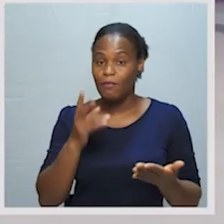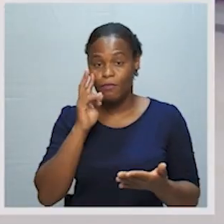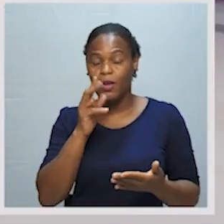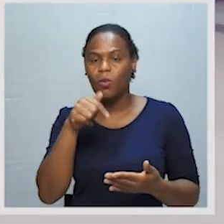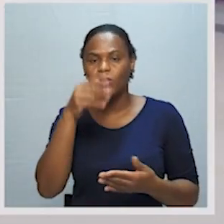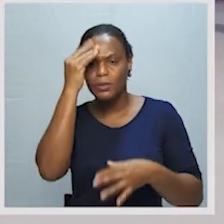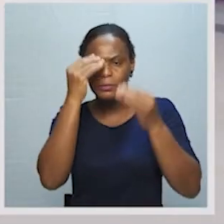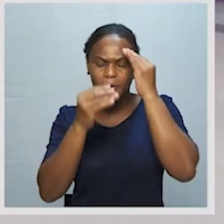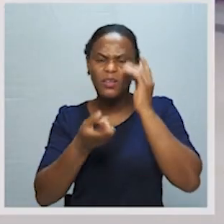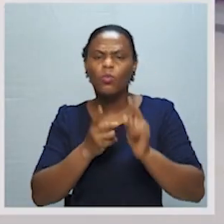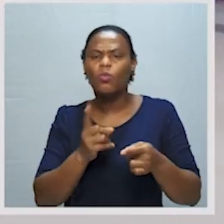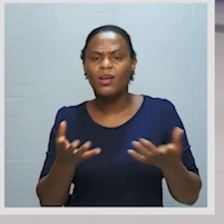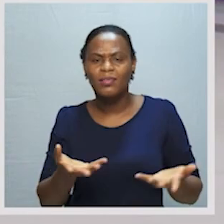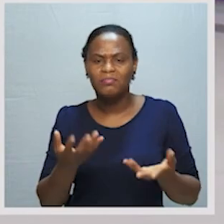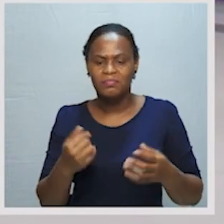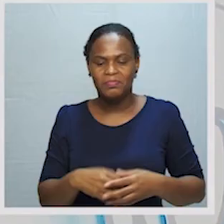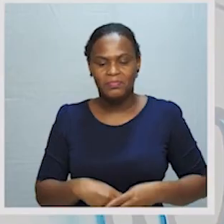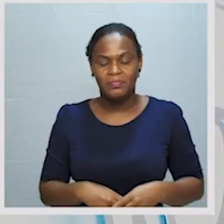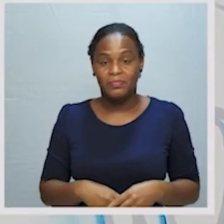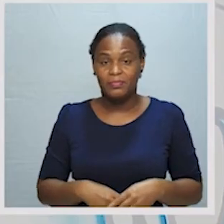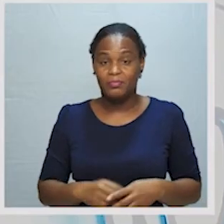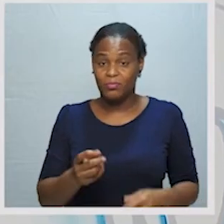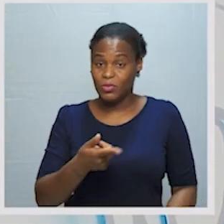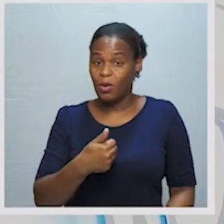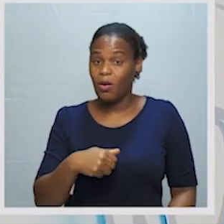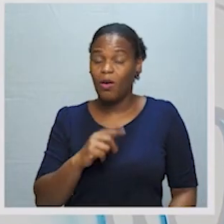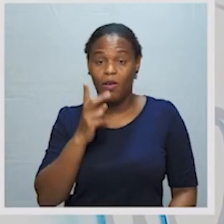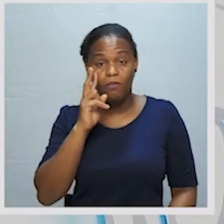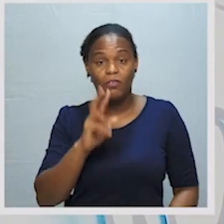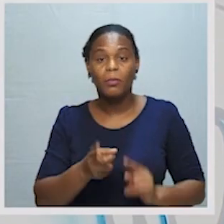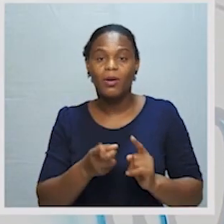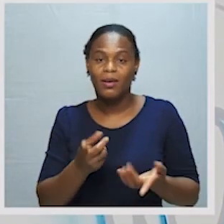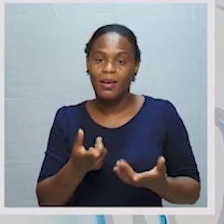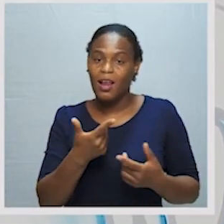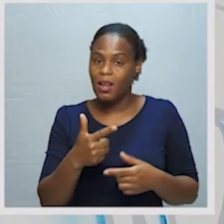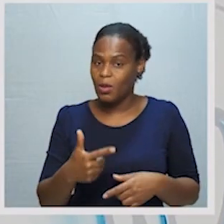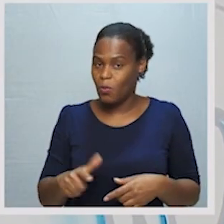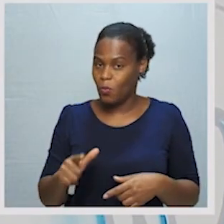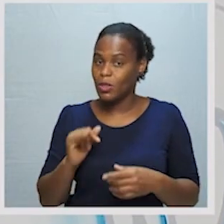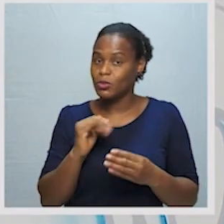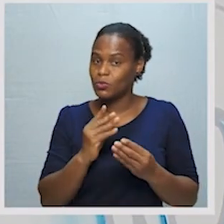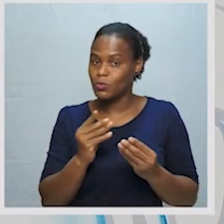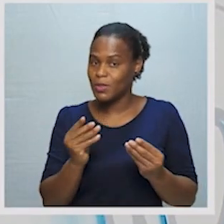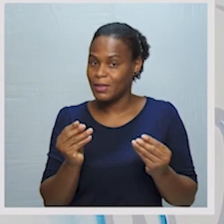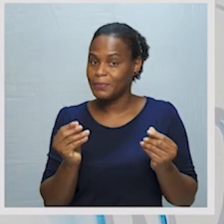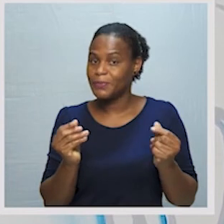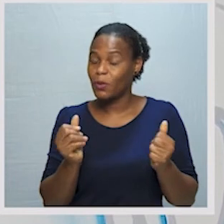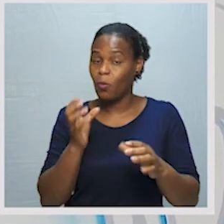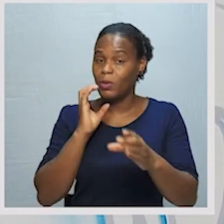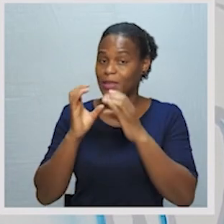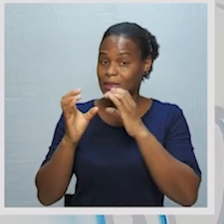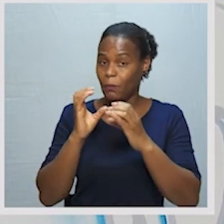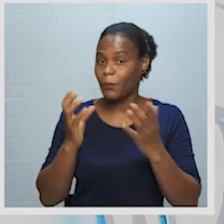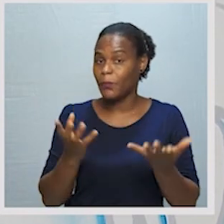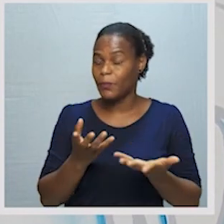Vamos lá ver o que é que vocês aprenderam hoje. Vimos que a língua é um instrumento